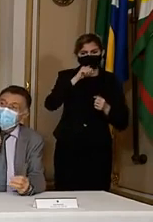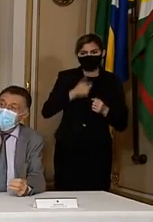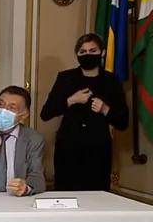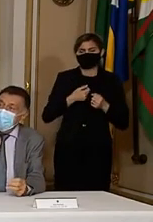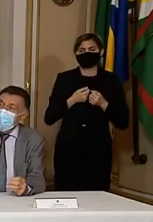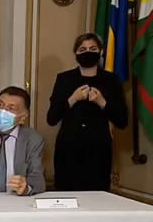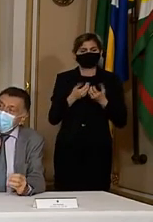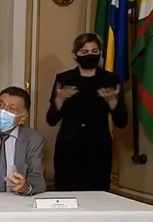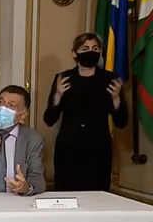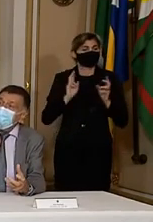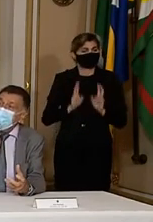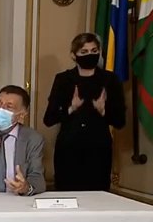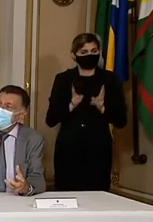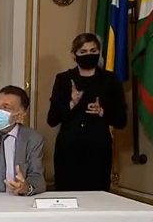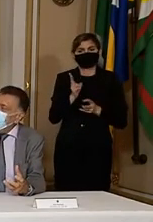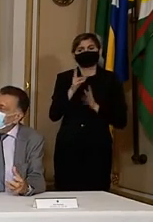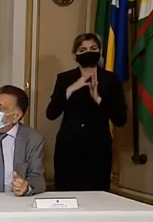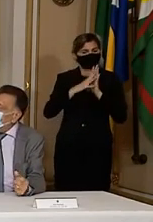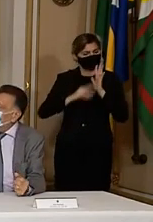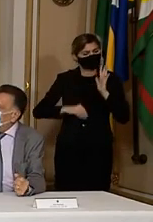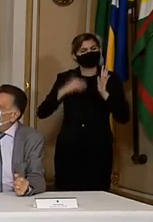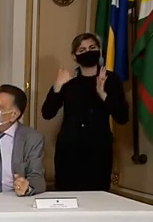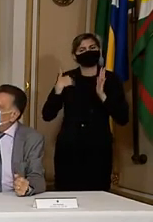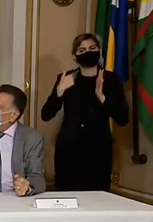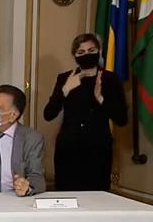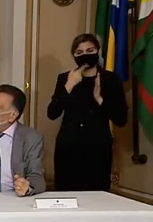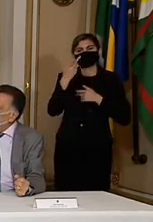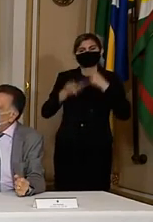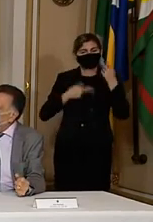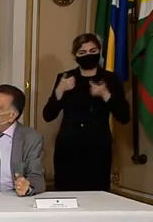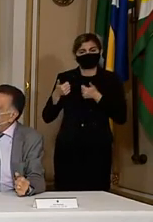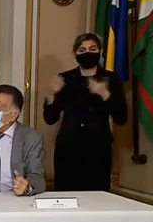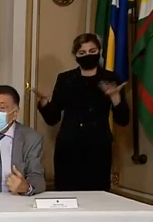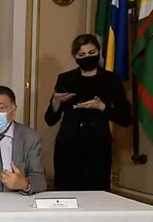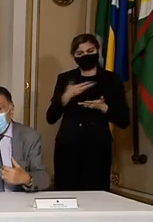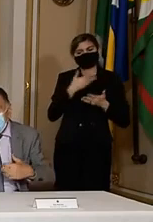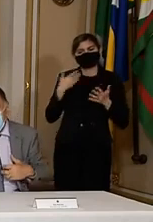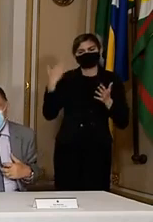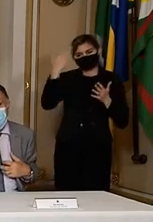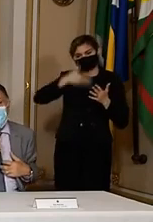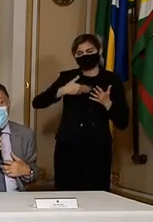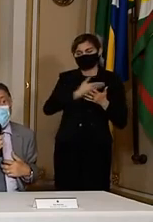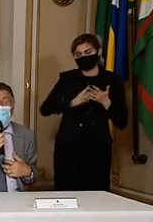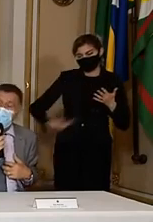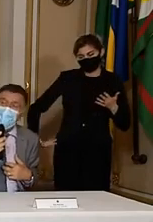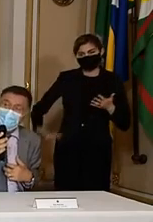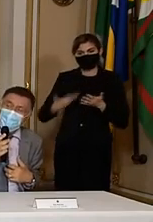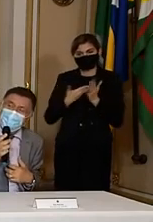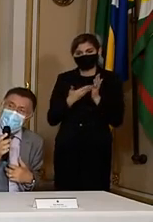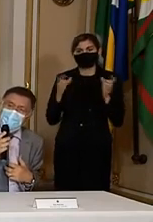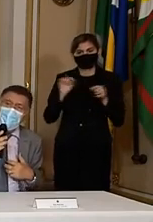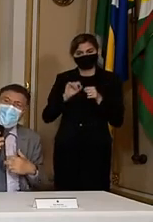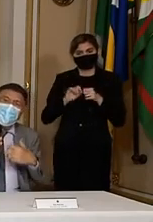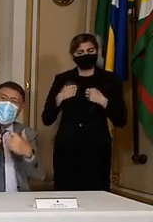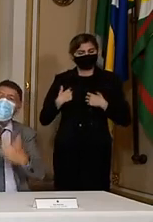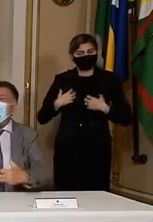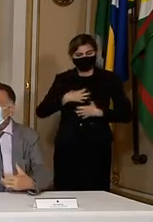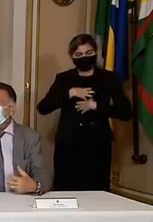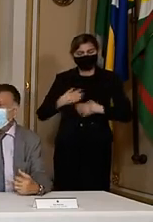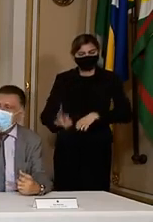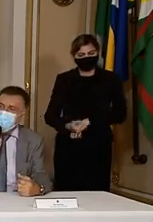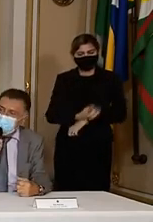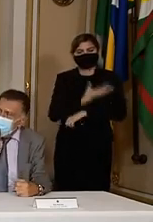e sempre defendi esse modelo e agora o governo como todo concretiza então essa Moção que toma conta de mim